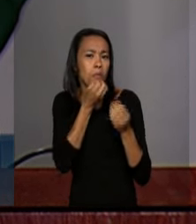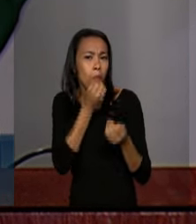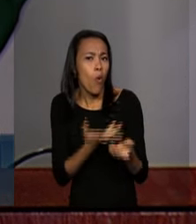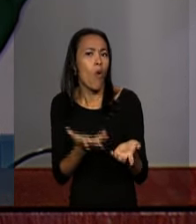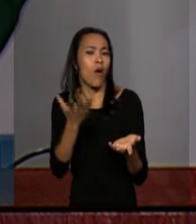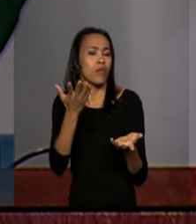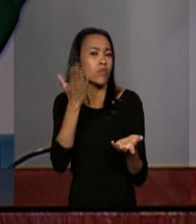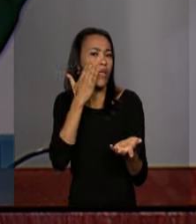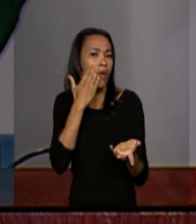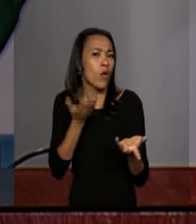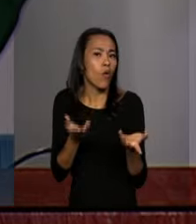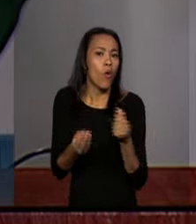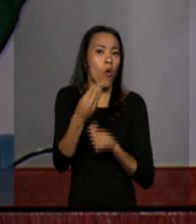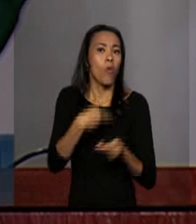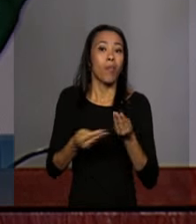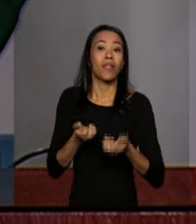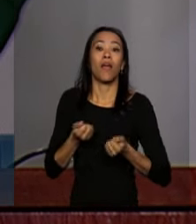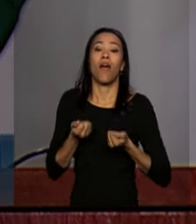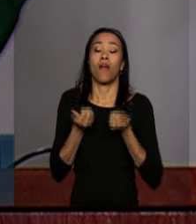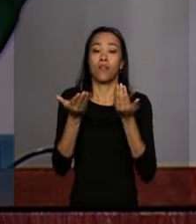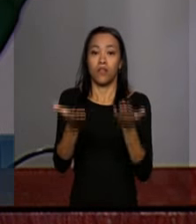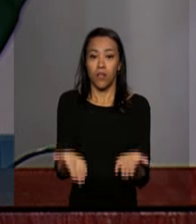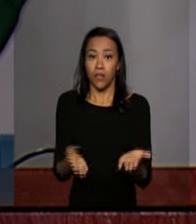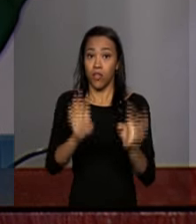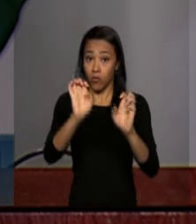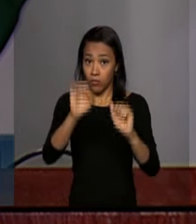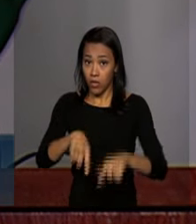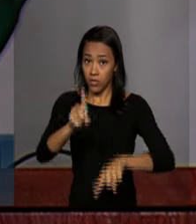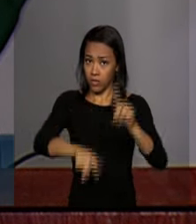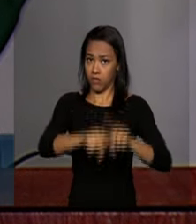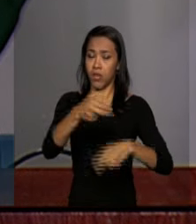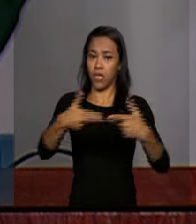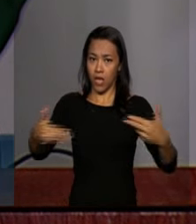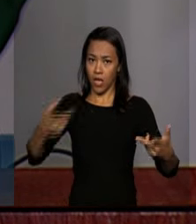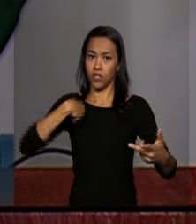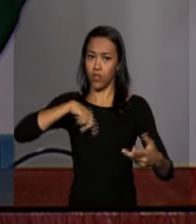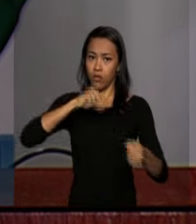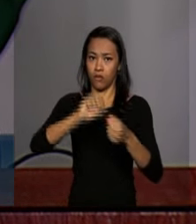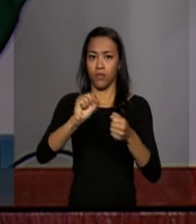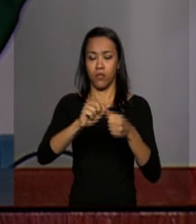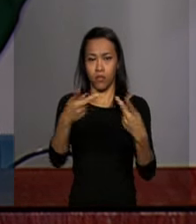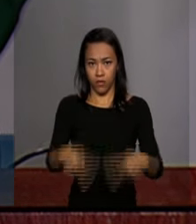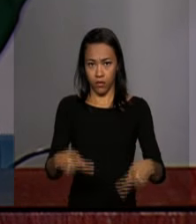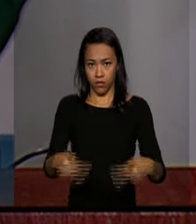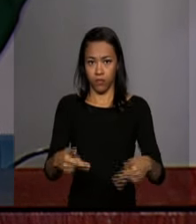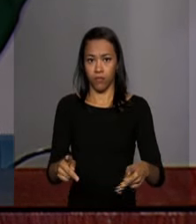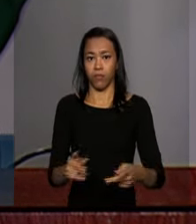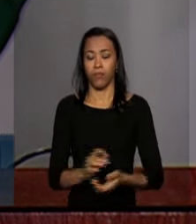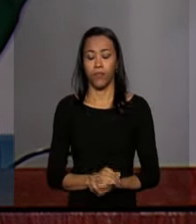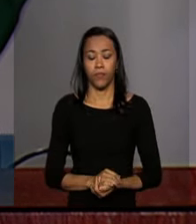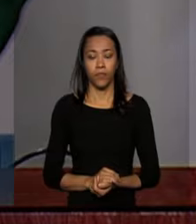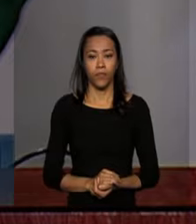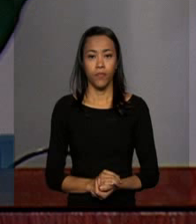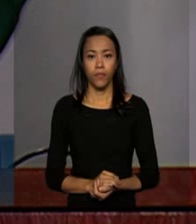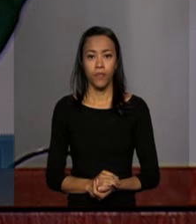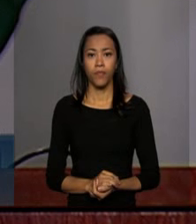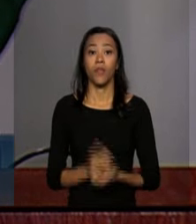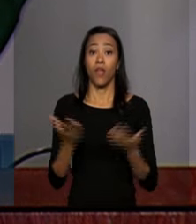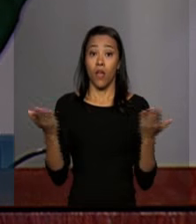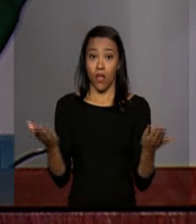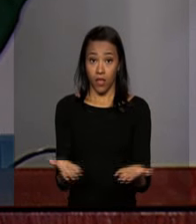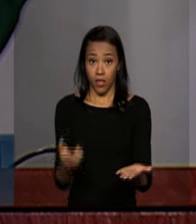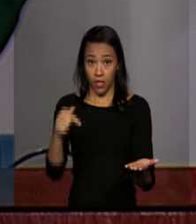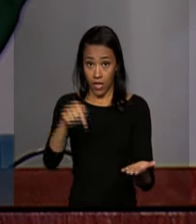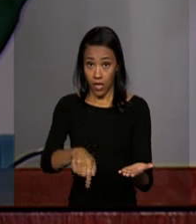condições de acesso aos bens e serviços que produzimos e oferecemos com qualidade e competitividade. Nesta